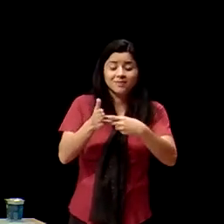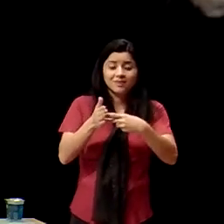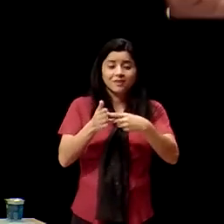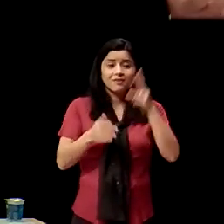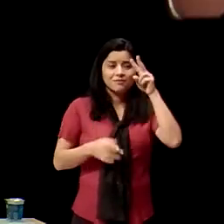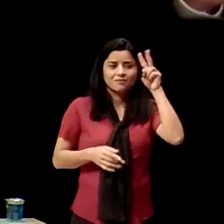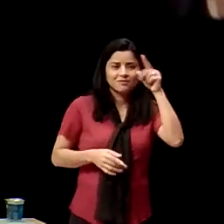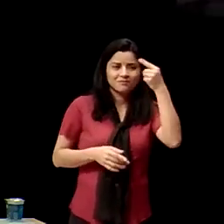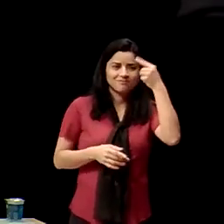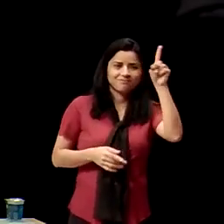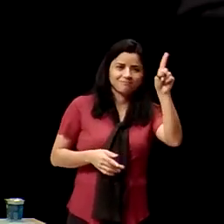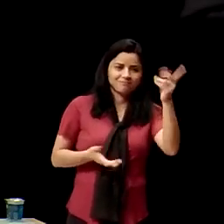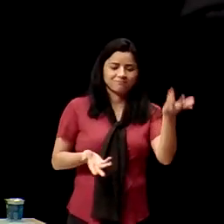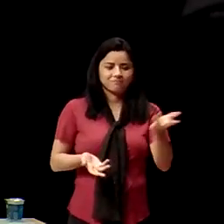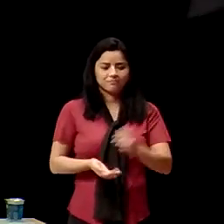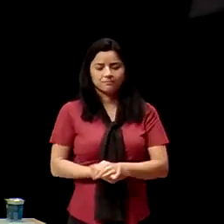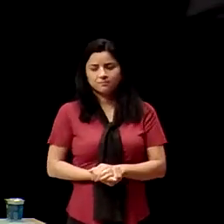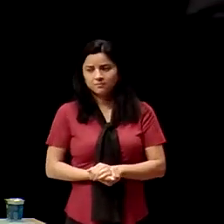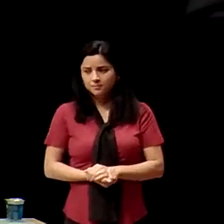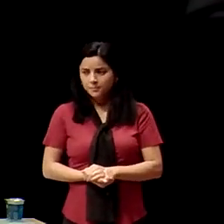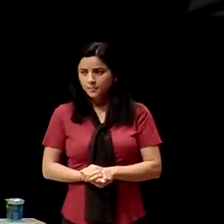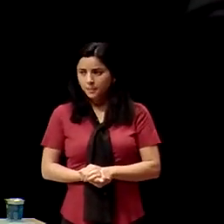the function of the